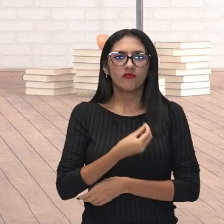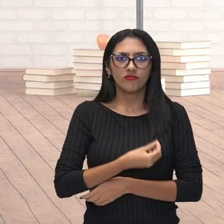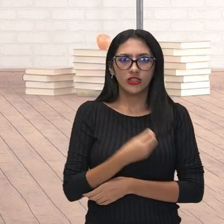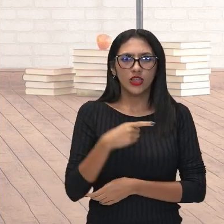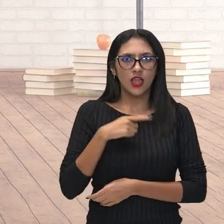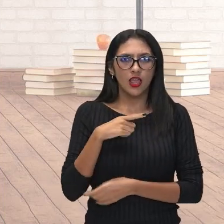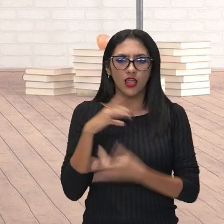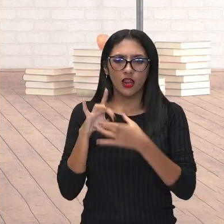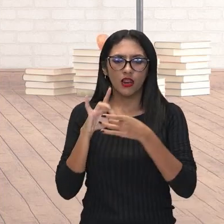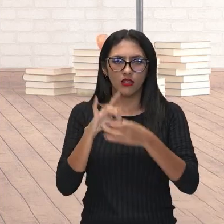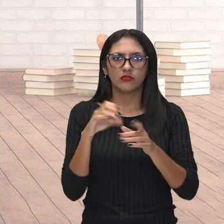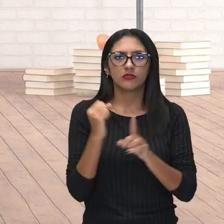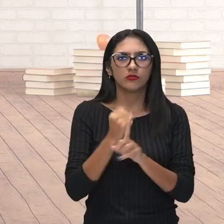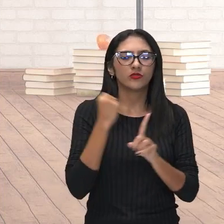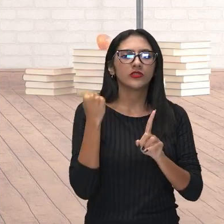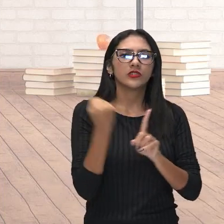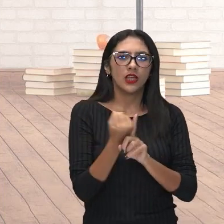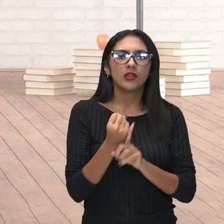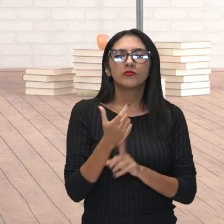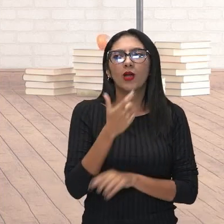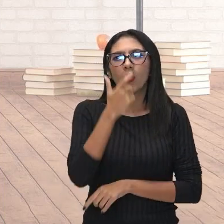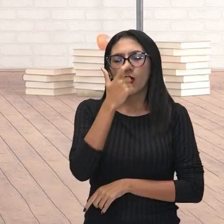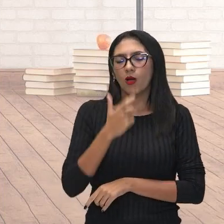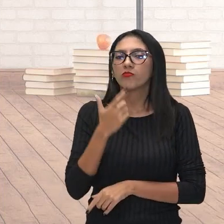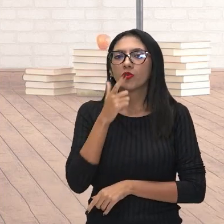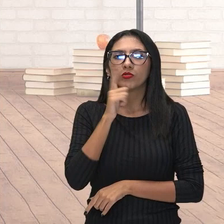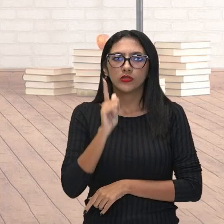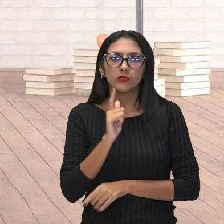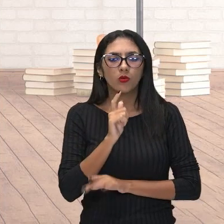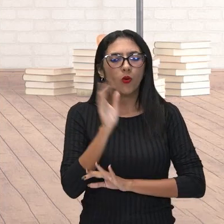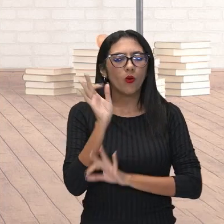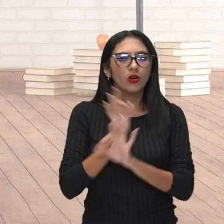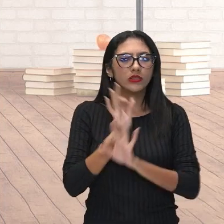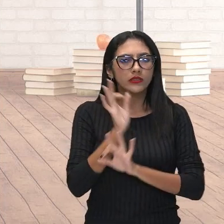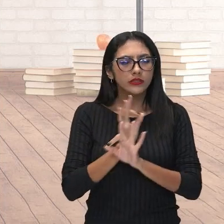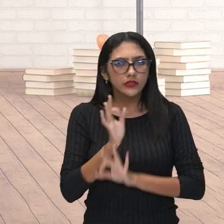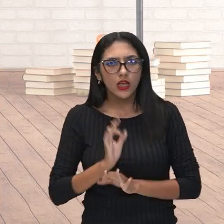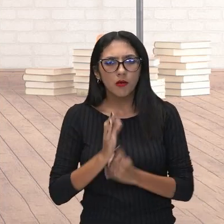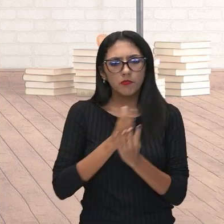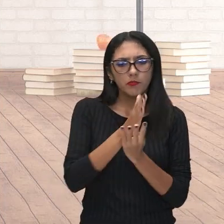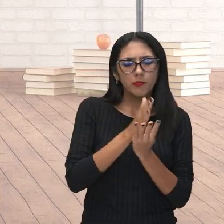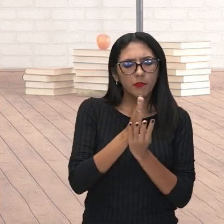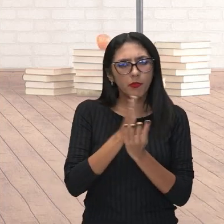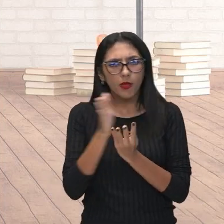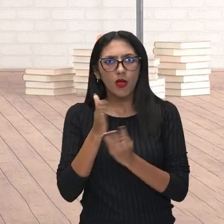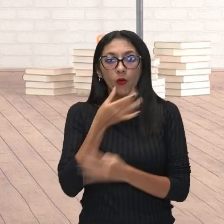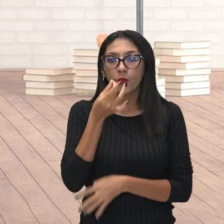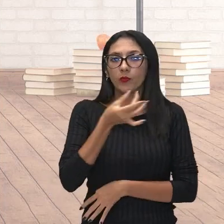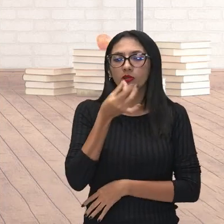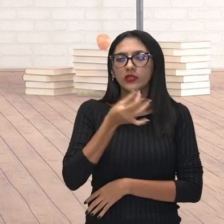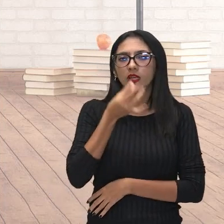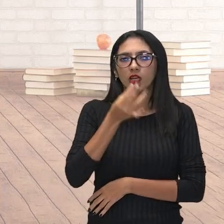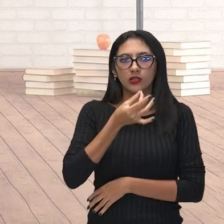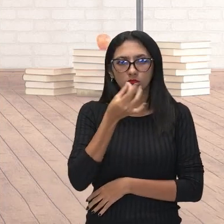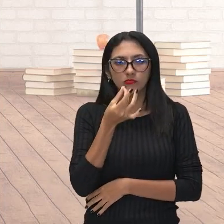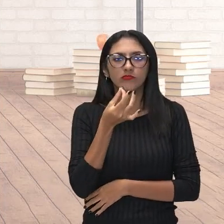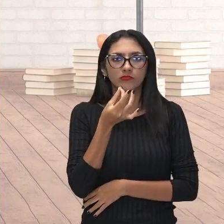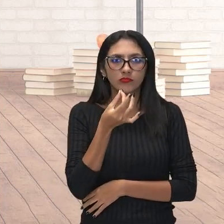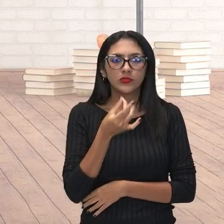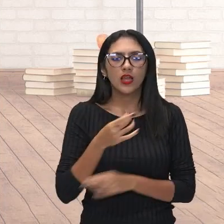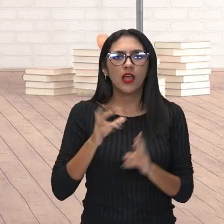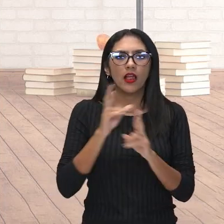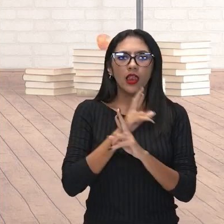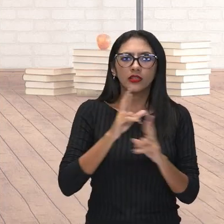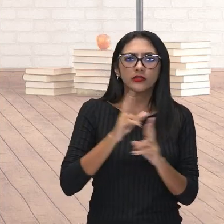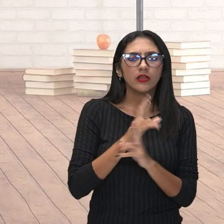de uma sociedade, eu consigo direcionar, eu consigo tomar decisões, colocar um rumo, projetar